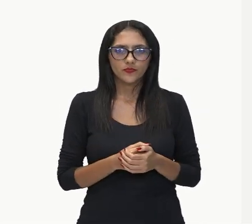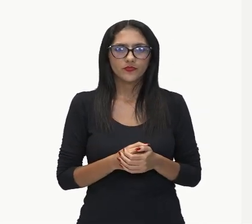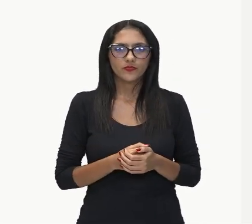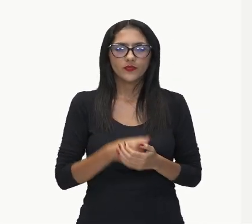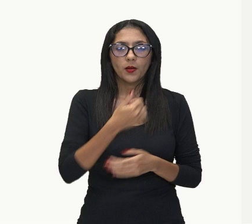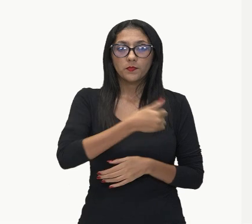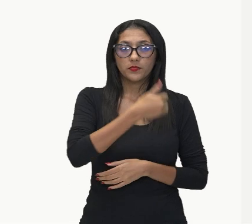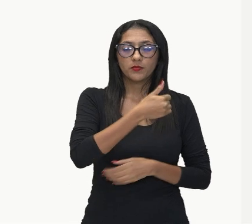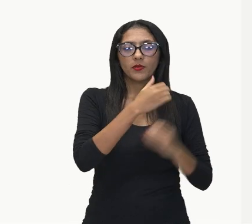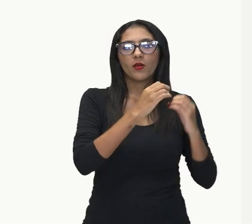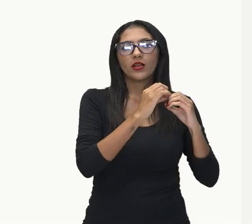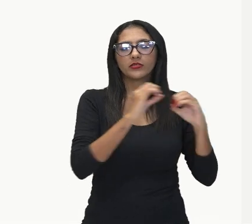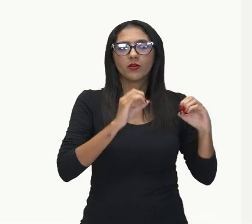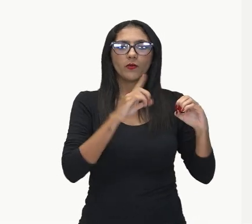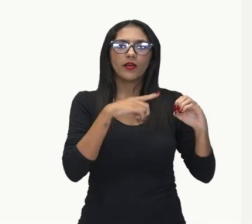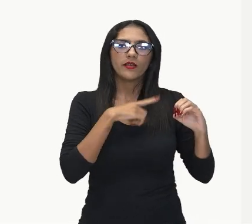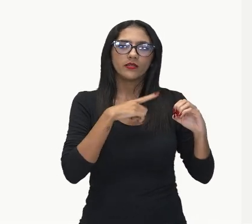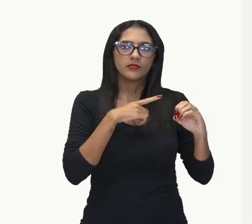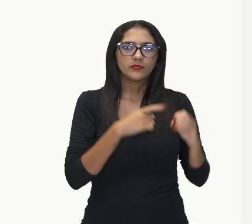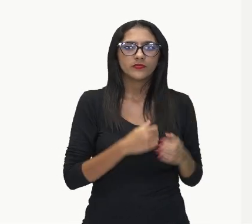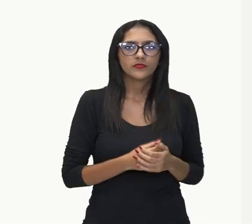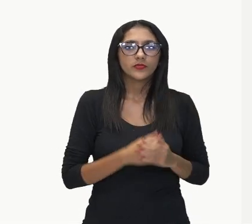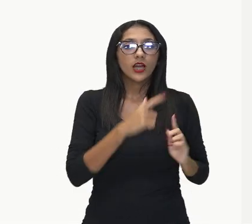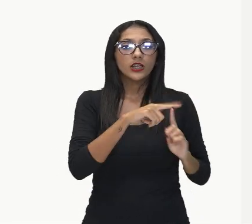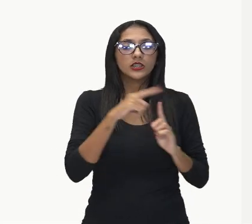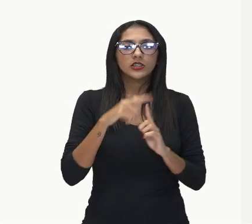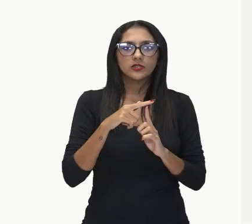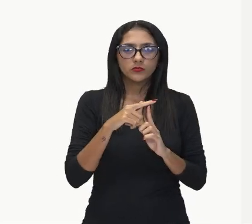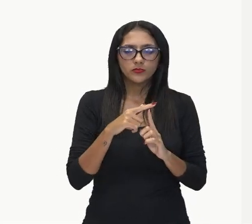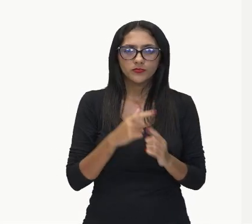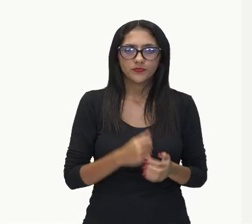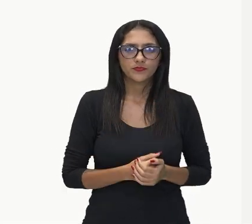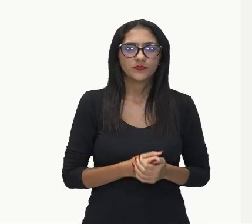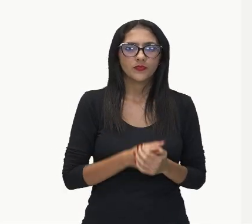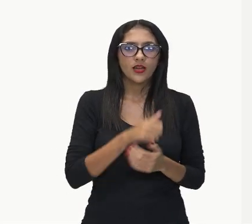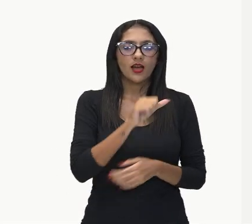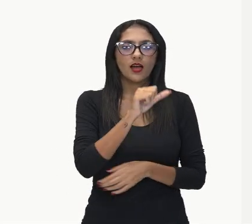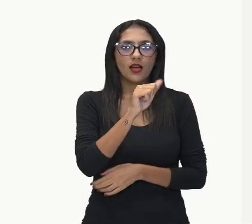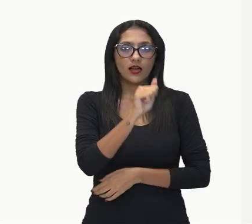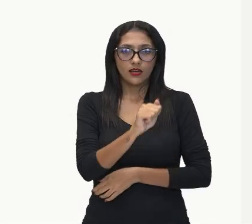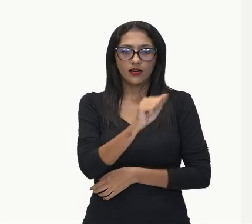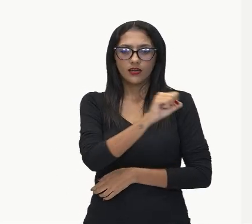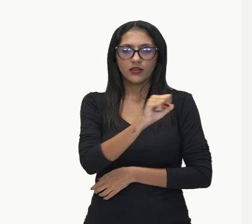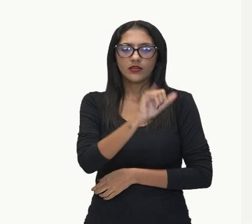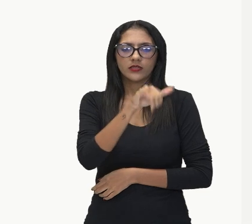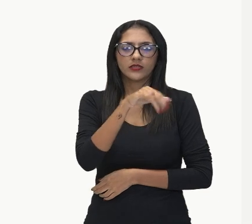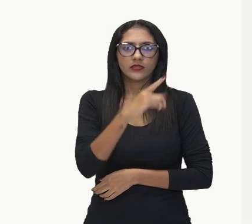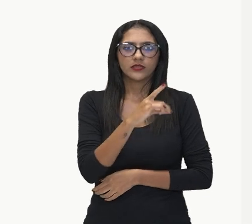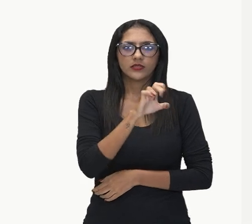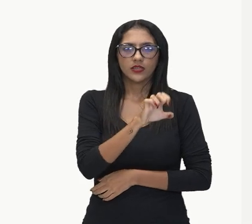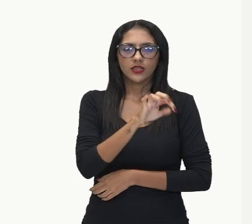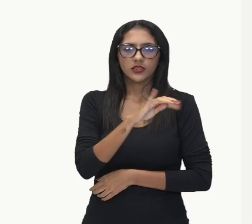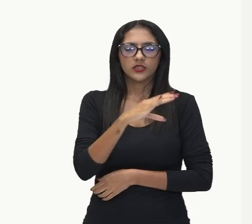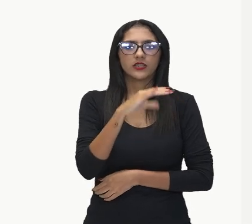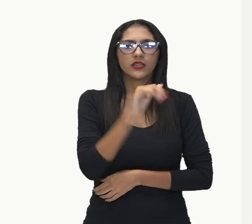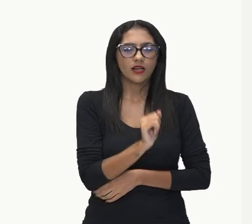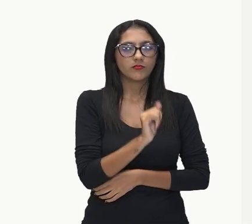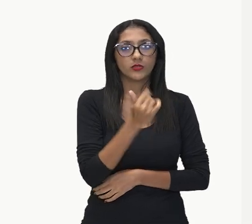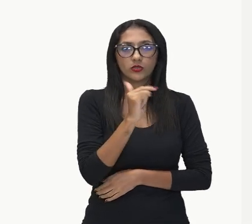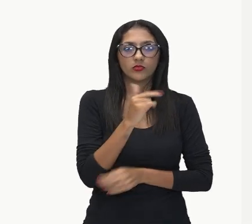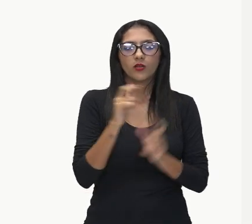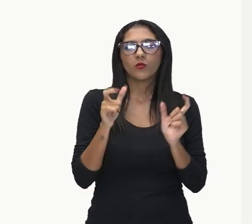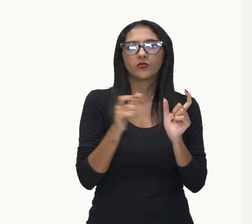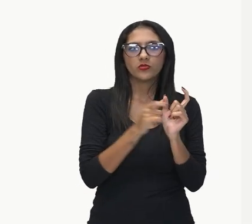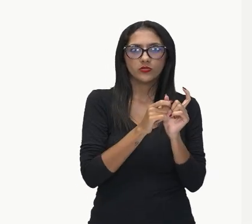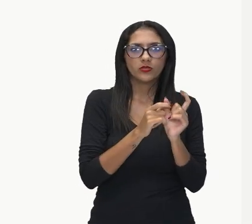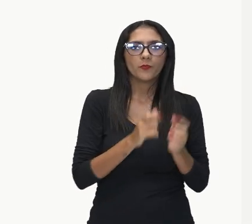oração será uma oração coordenada assindética, porque não tem conjunção. E a nossa